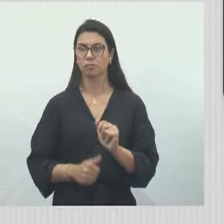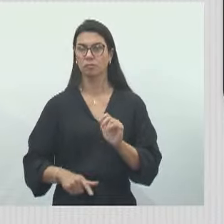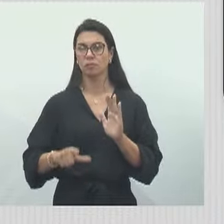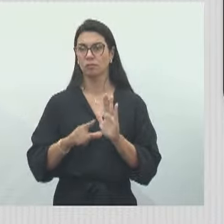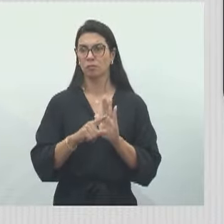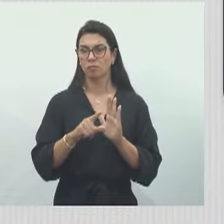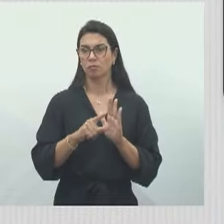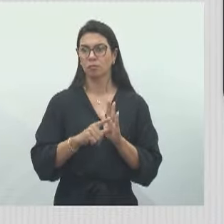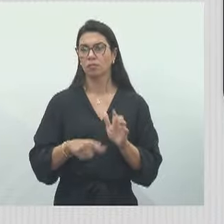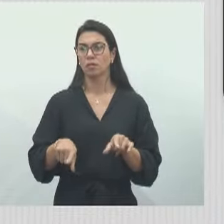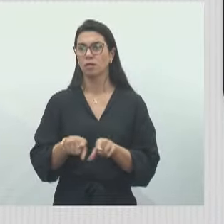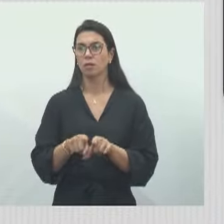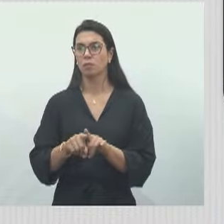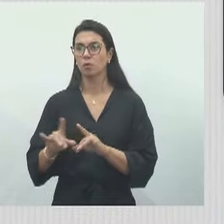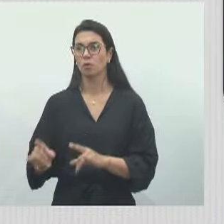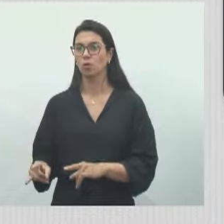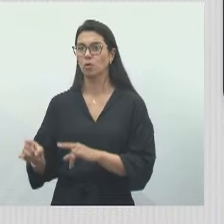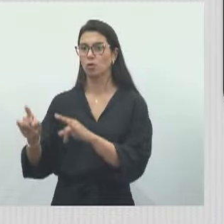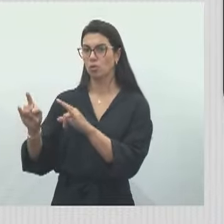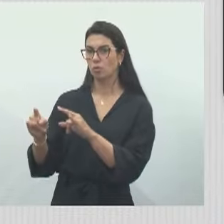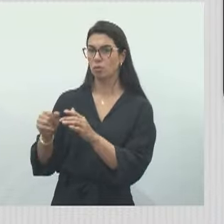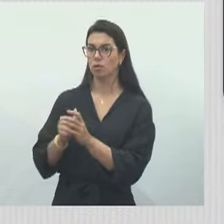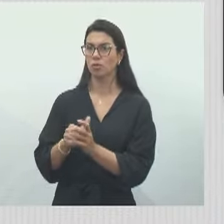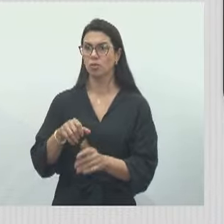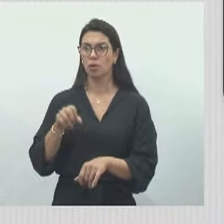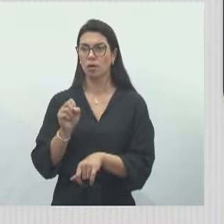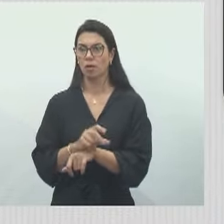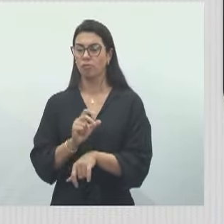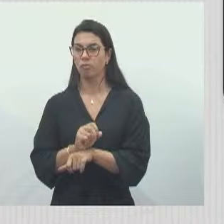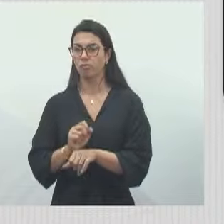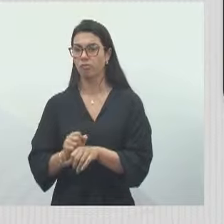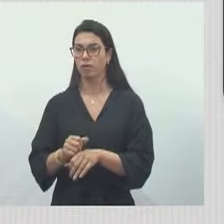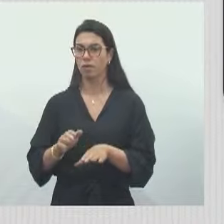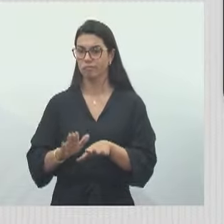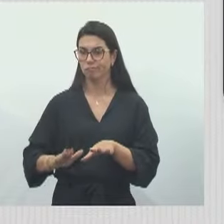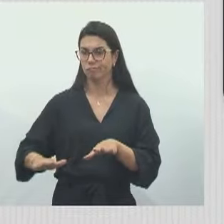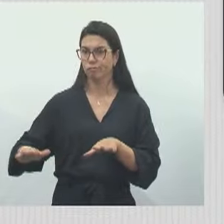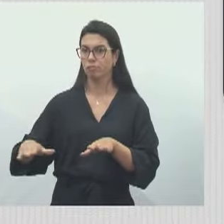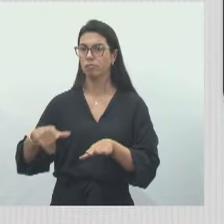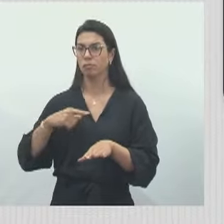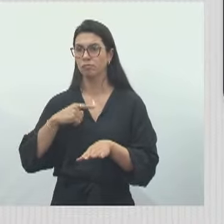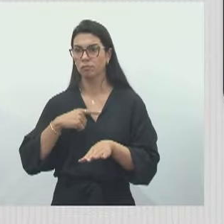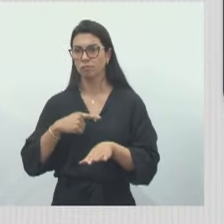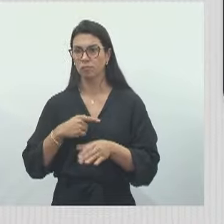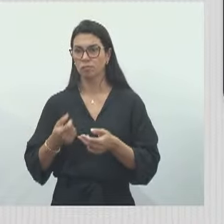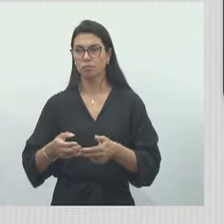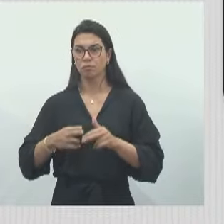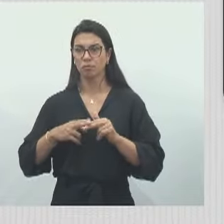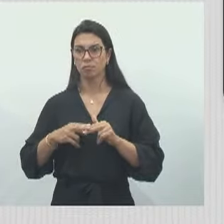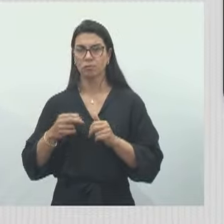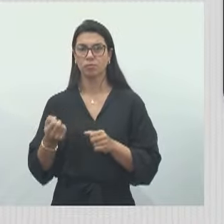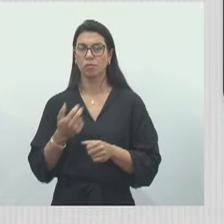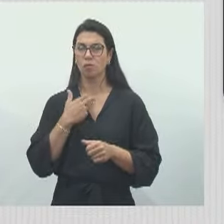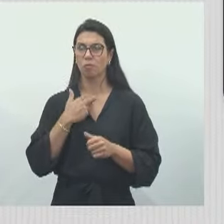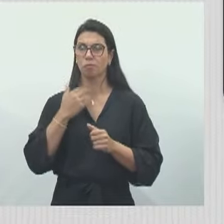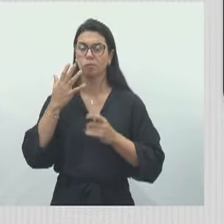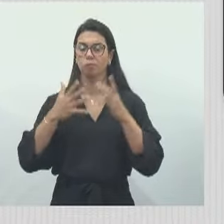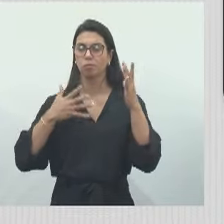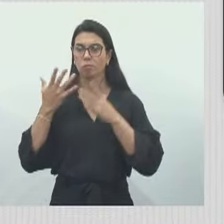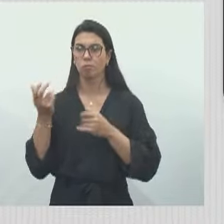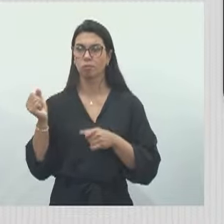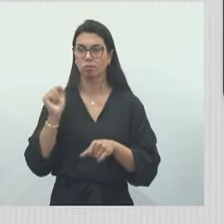moradores de condomínios visitantes. Eu acho que vai ficar bom para todo mundo, eu acho que é nesse aspecto que a gente vai continuar trabalhando. Estamos trabalhando